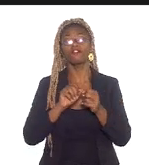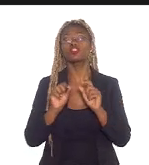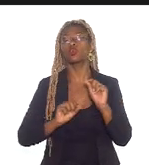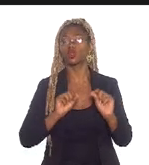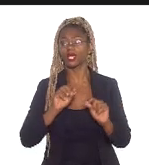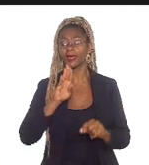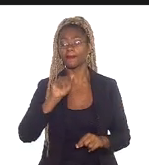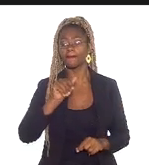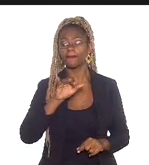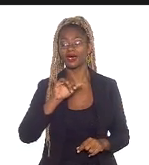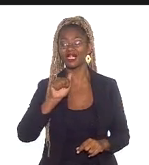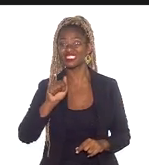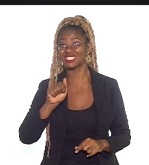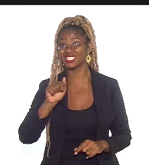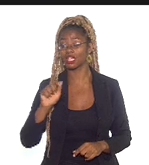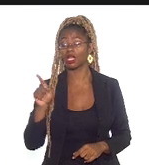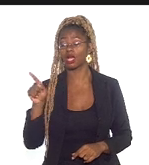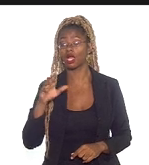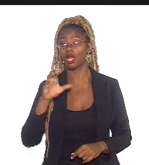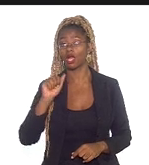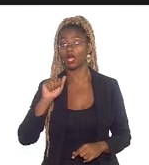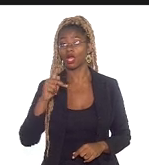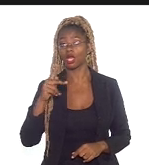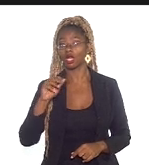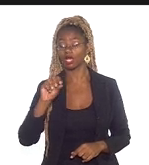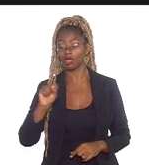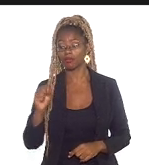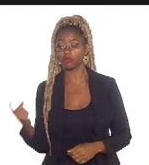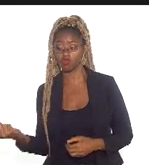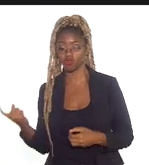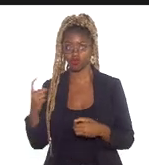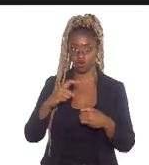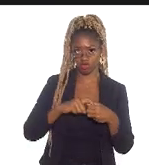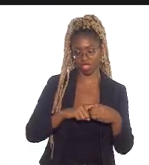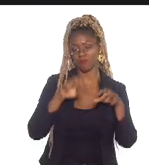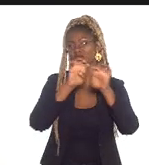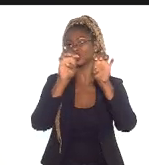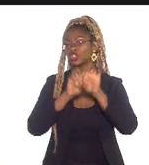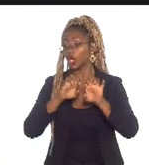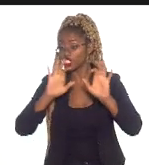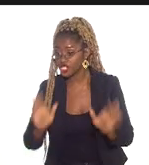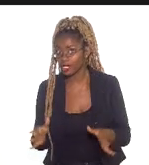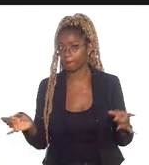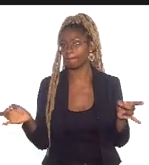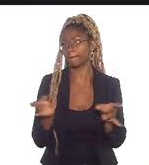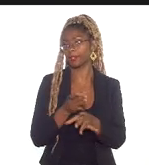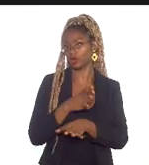possa recuperar a partir de uma infraestrutura já montada,